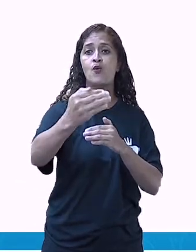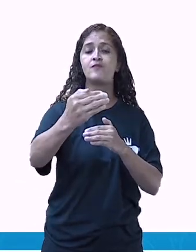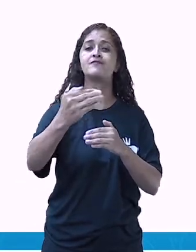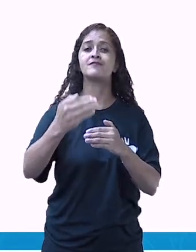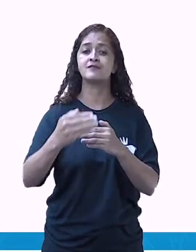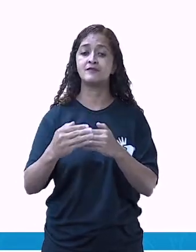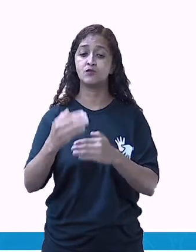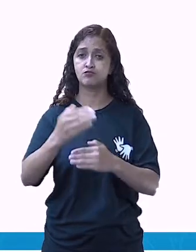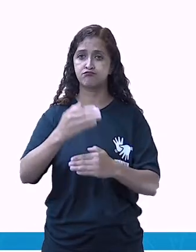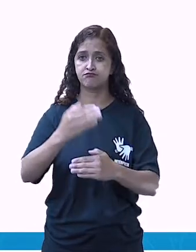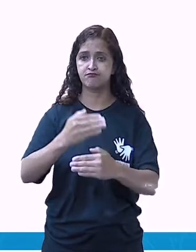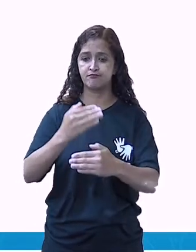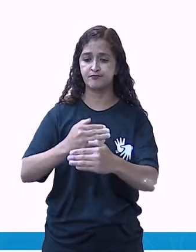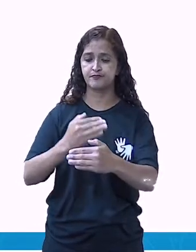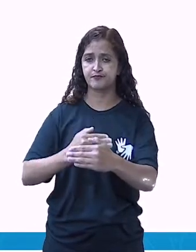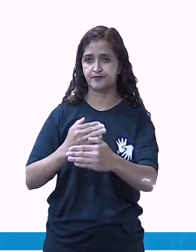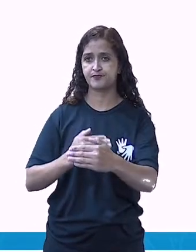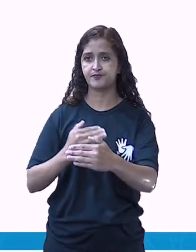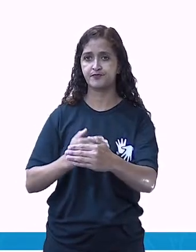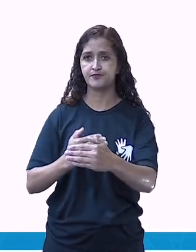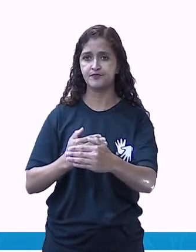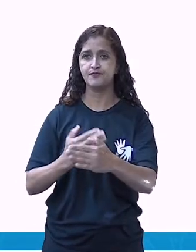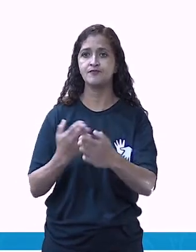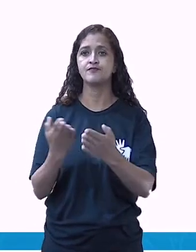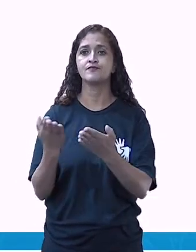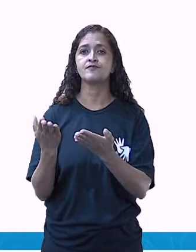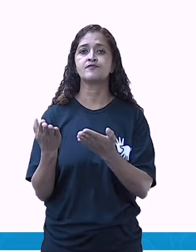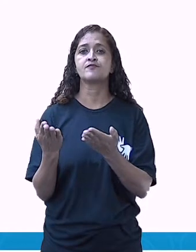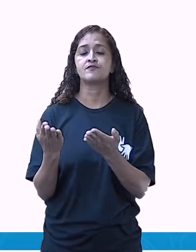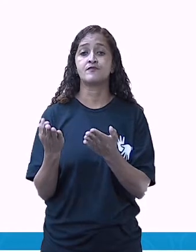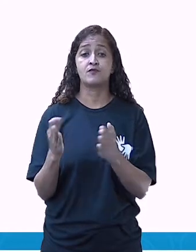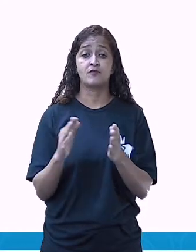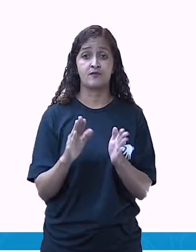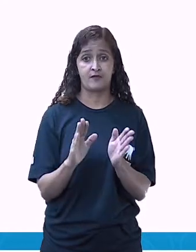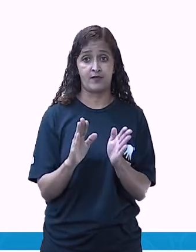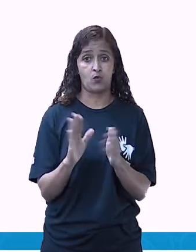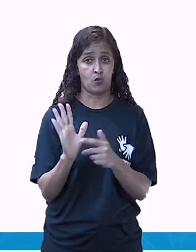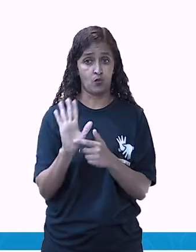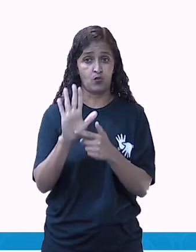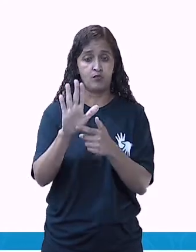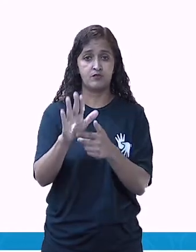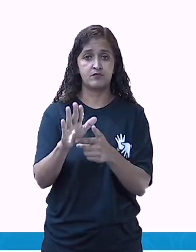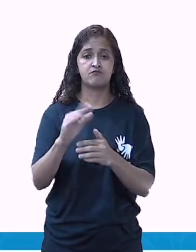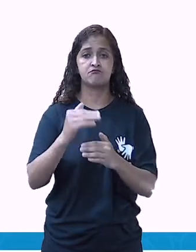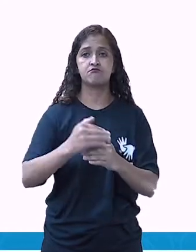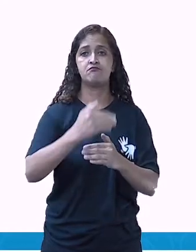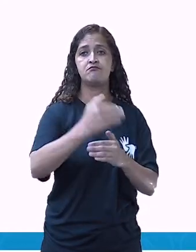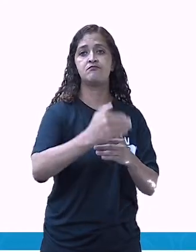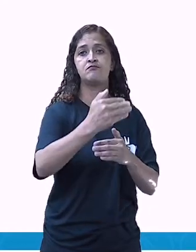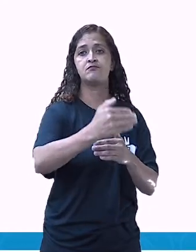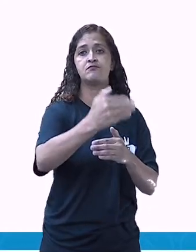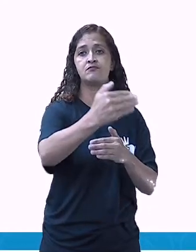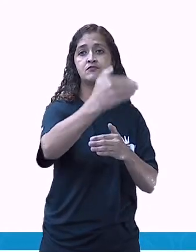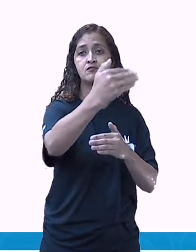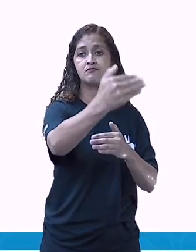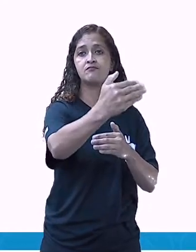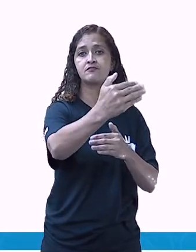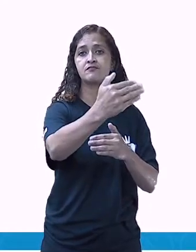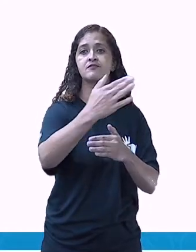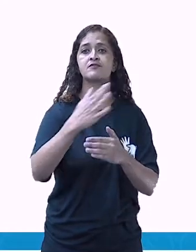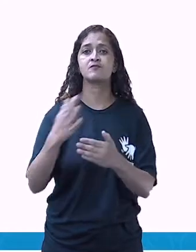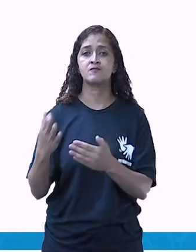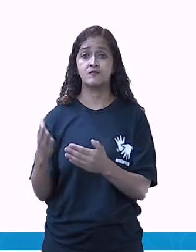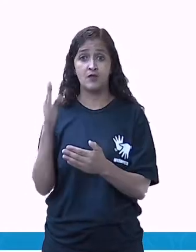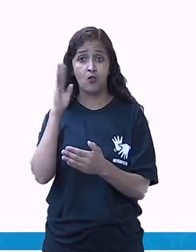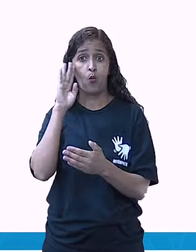quanto decrescente. Então, ó, quando eu estou falando de crescente, eu estou falando de aumentar, de